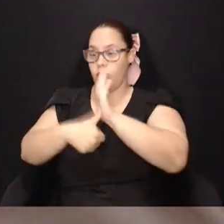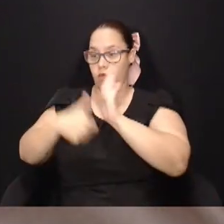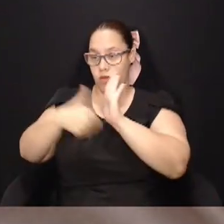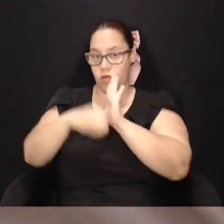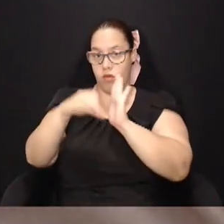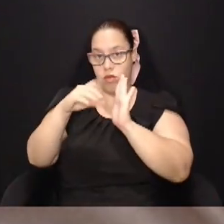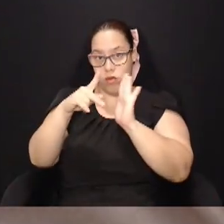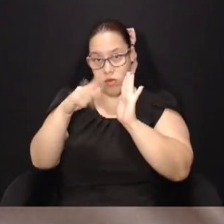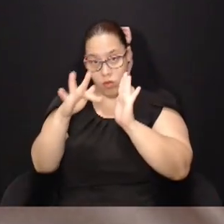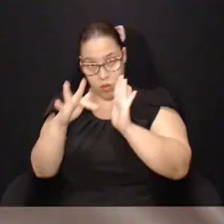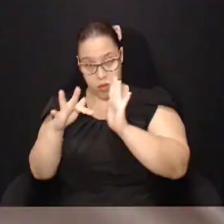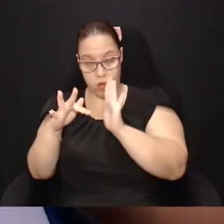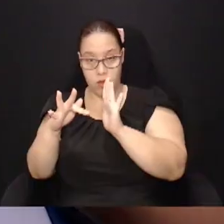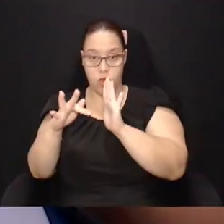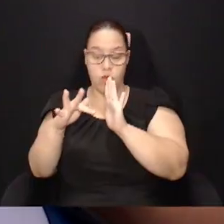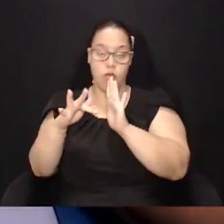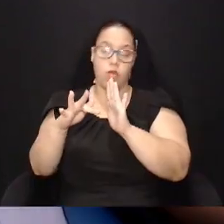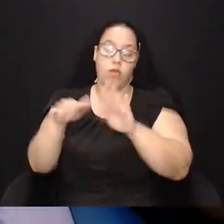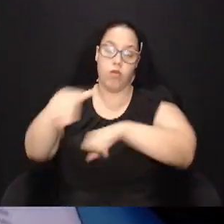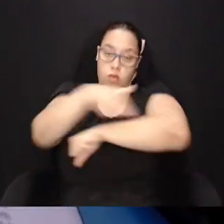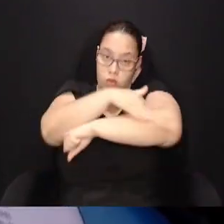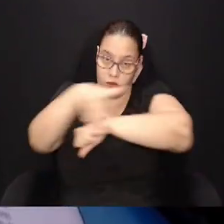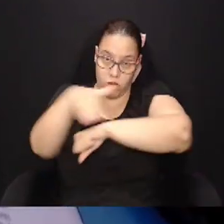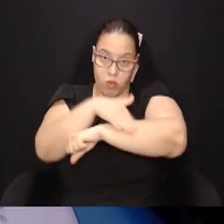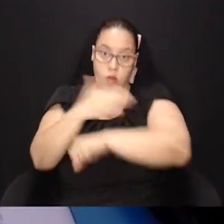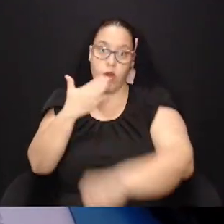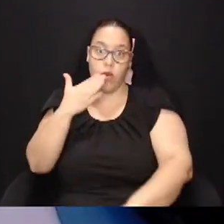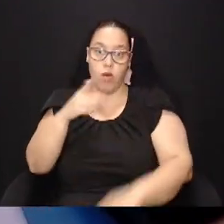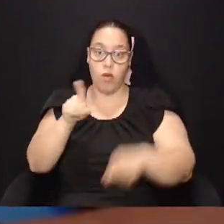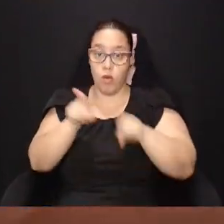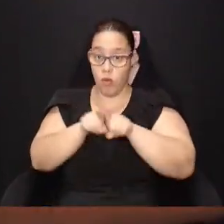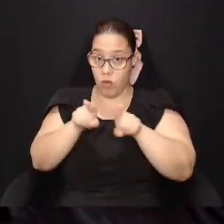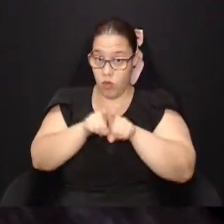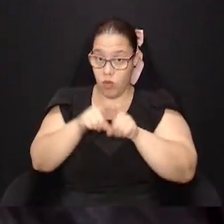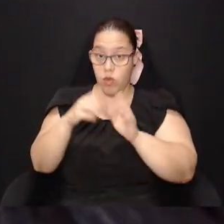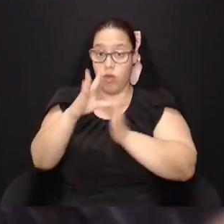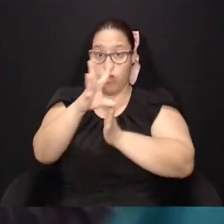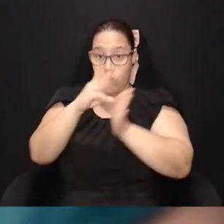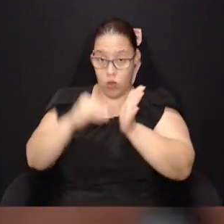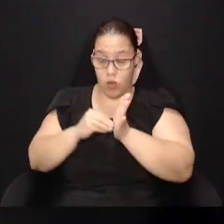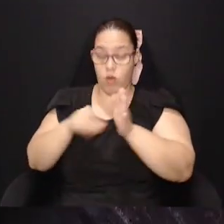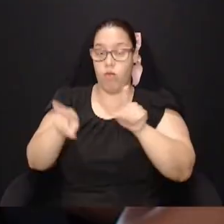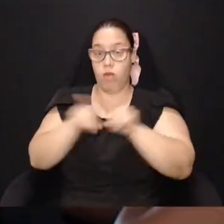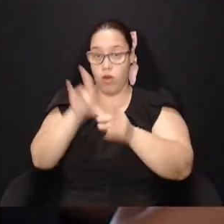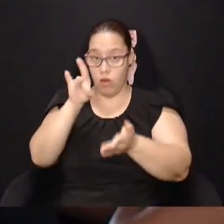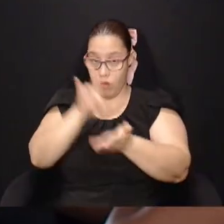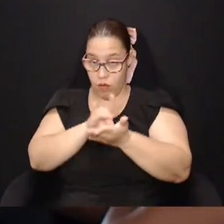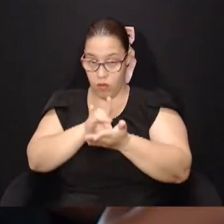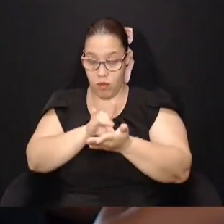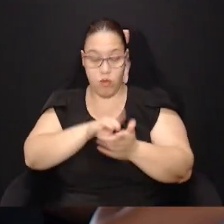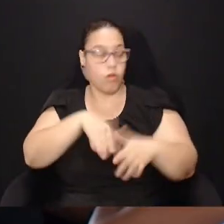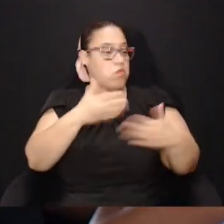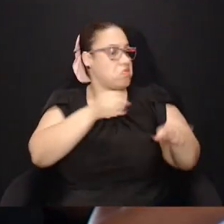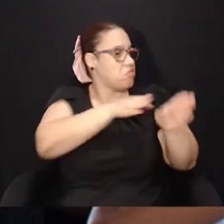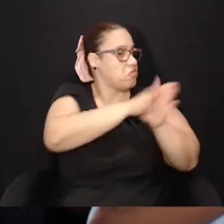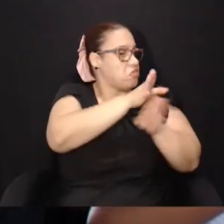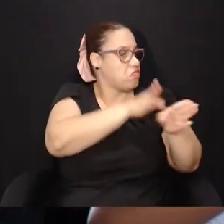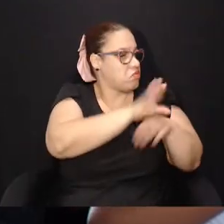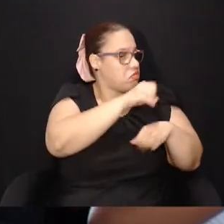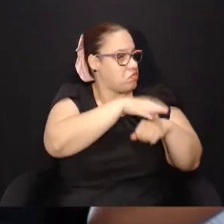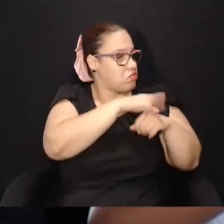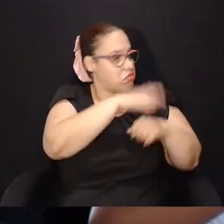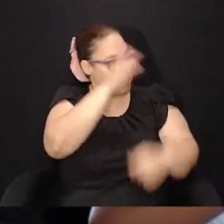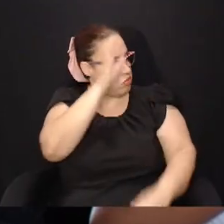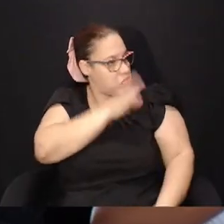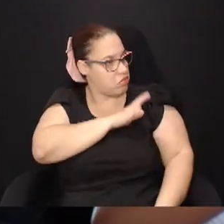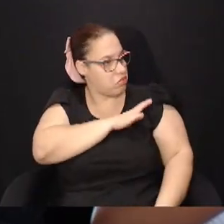comprovante de escolaridade e lembrando que tem que ser original e cópia. Tem alguma orientação necessária para o candidato? É só